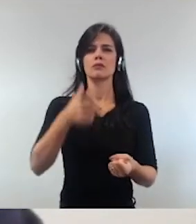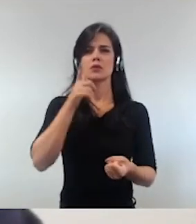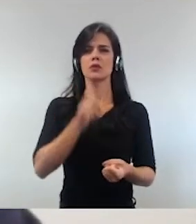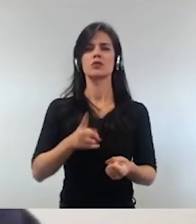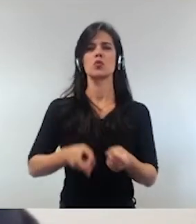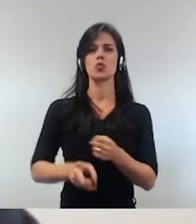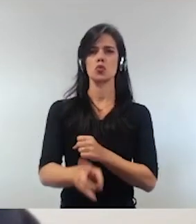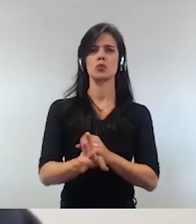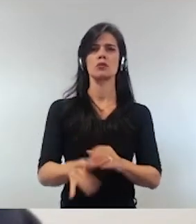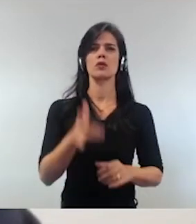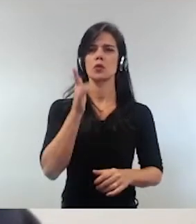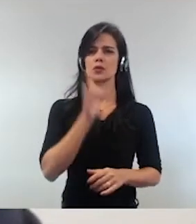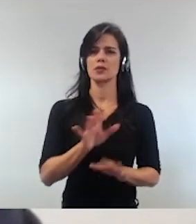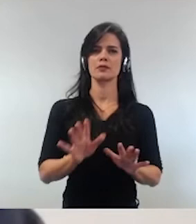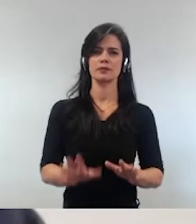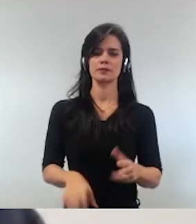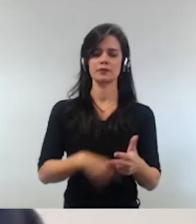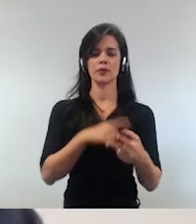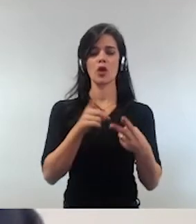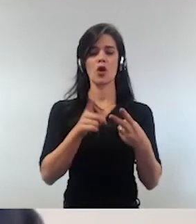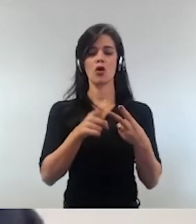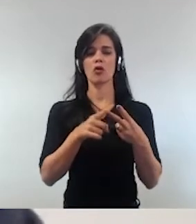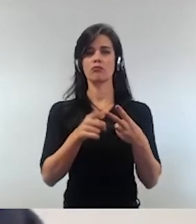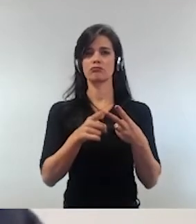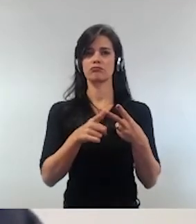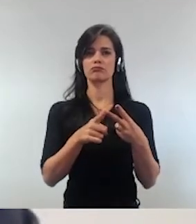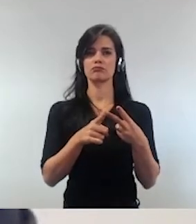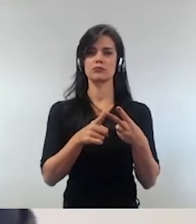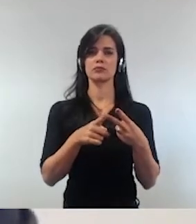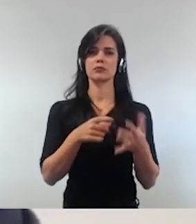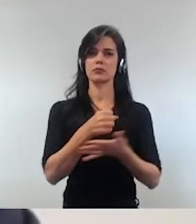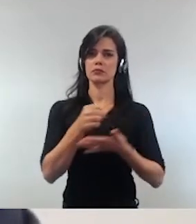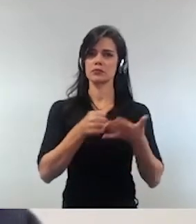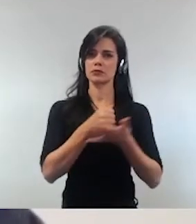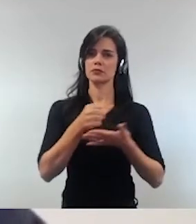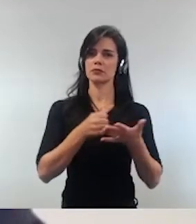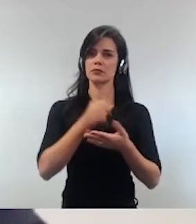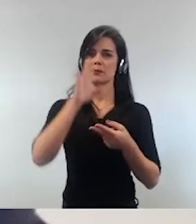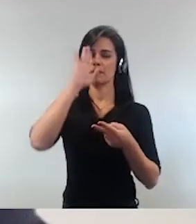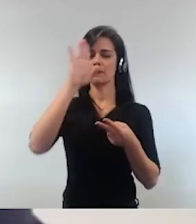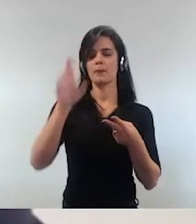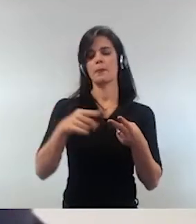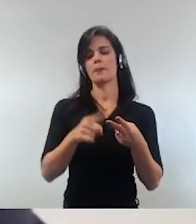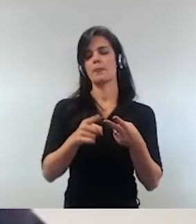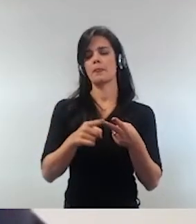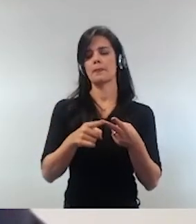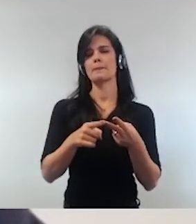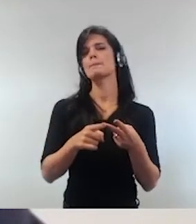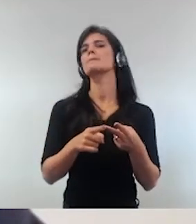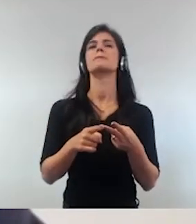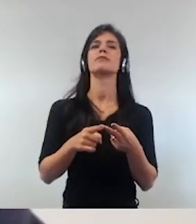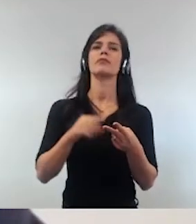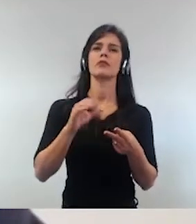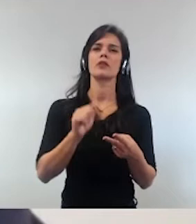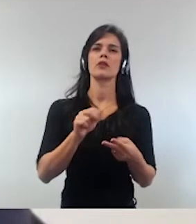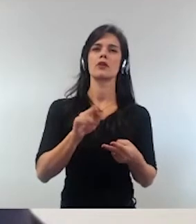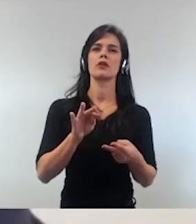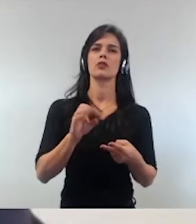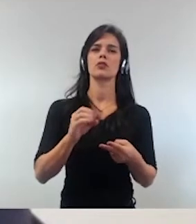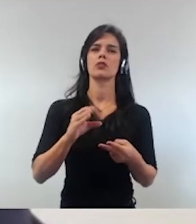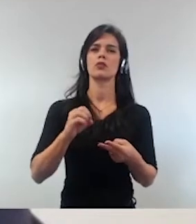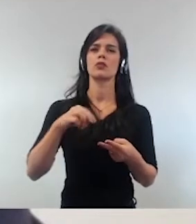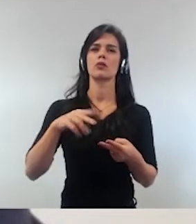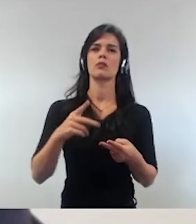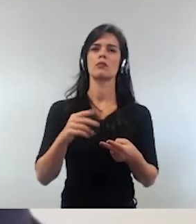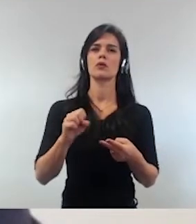isso aconteça. Outro princípio também importantíssimo, a autocomposição